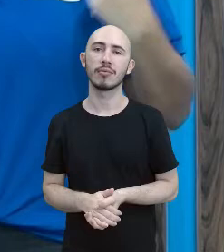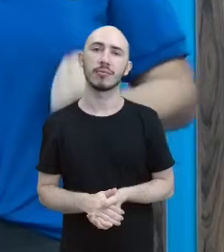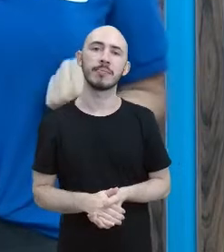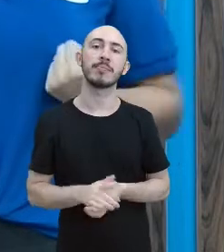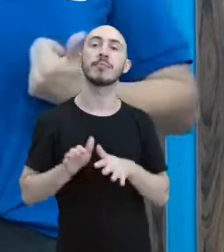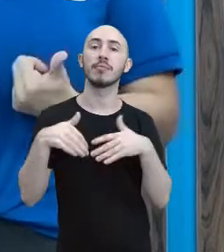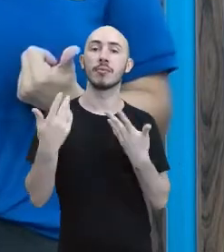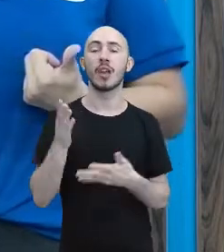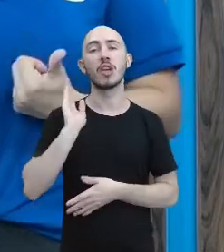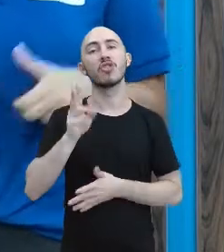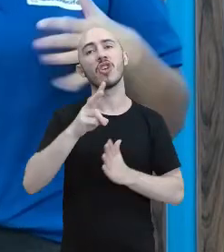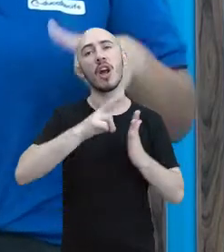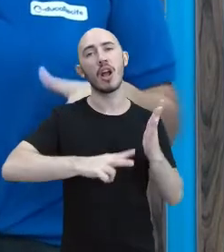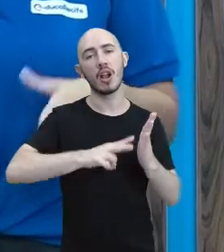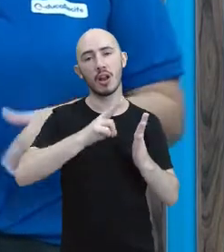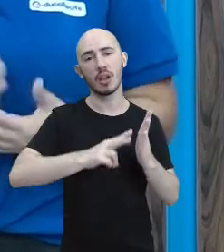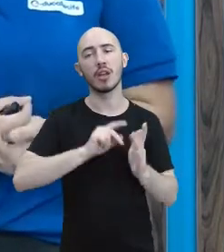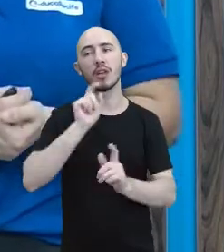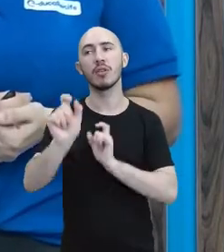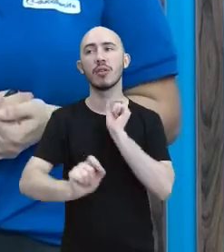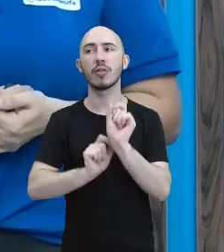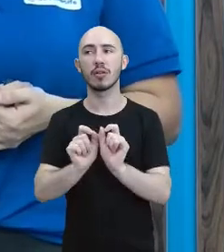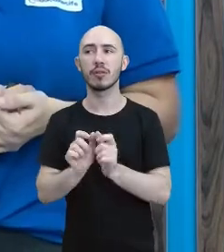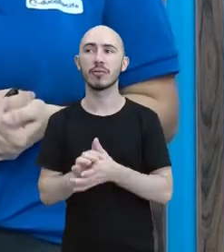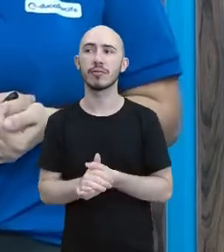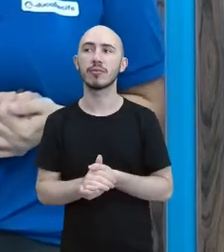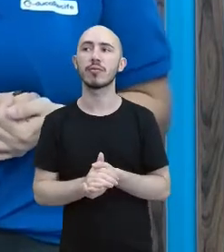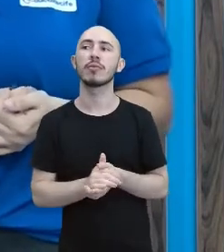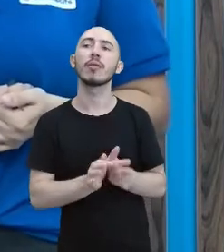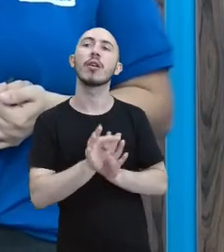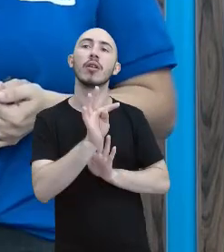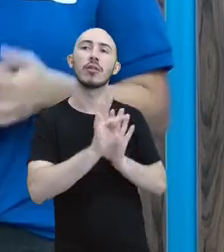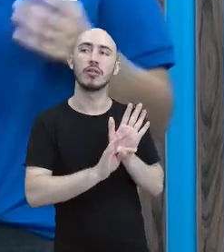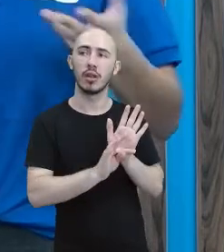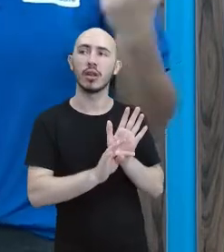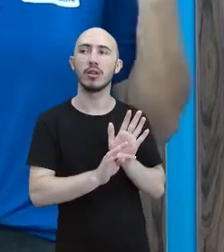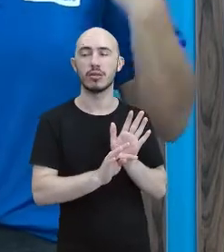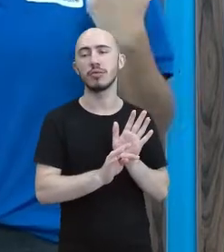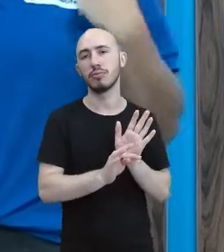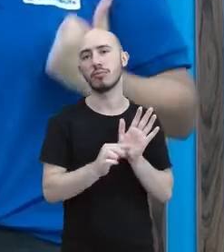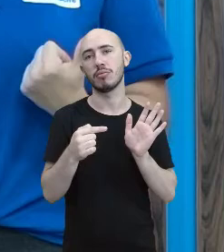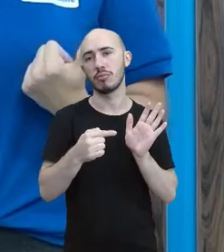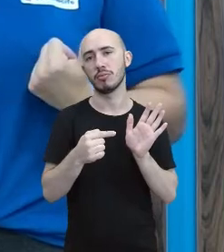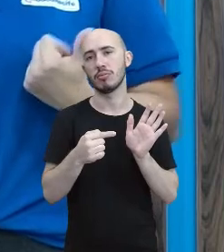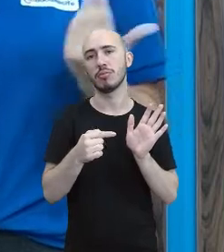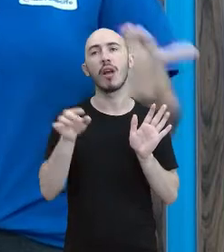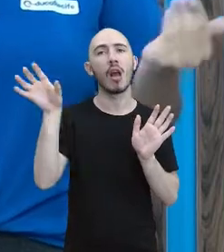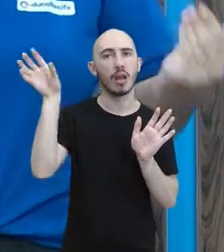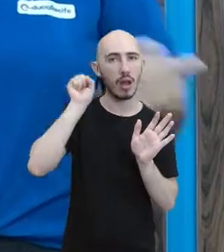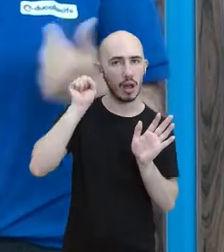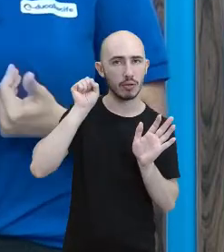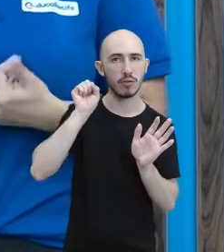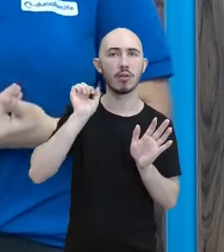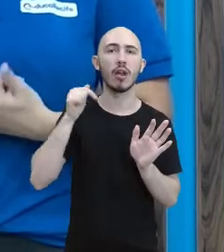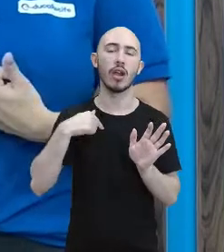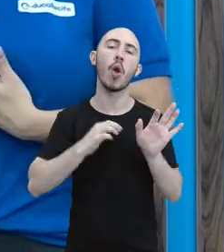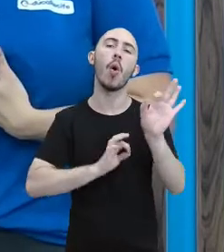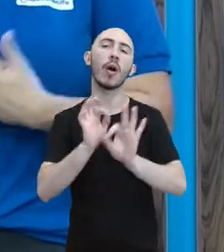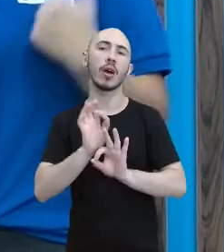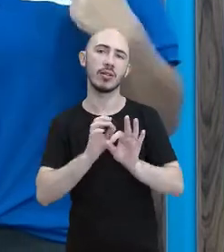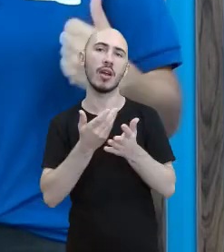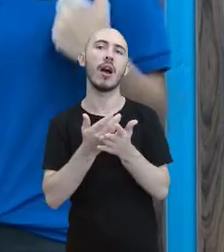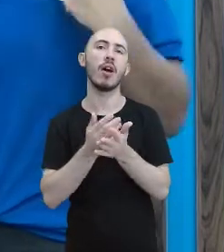Bom, eu já tinha lido e visto o texto do tutorial em áudio. Claro, né, já que eu que montei a